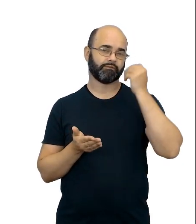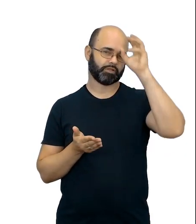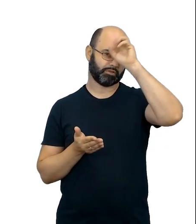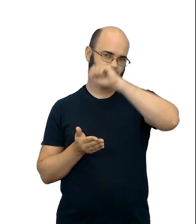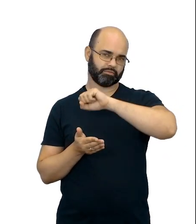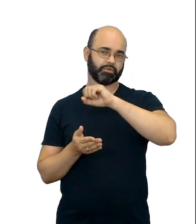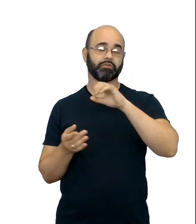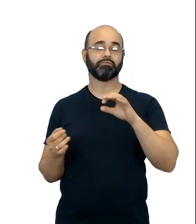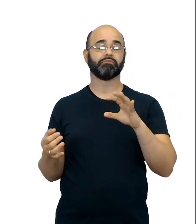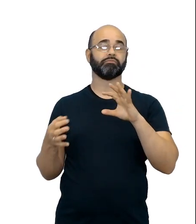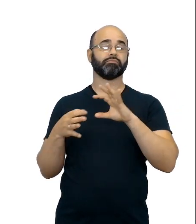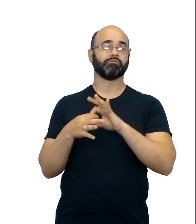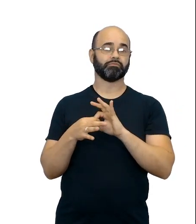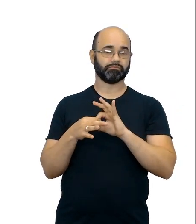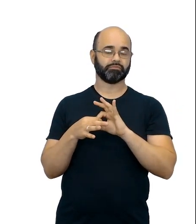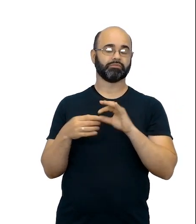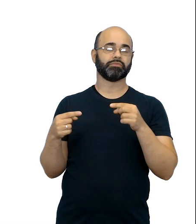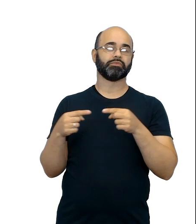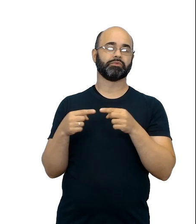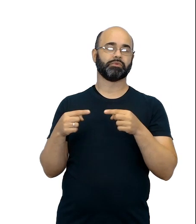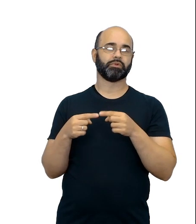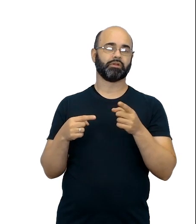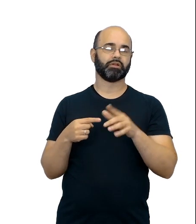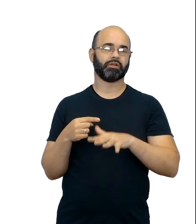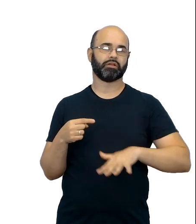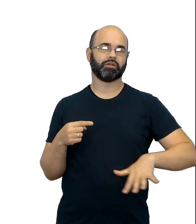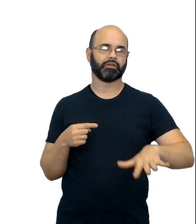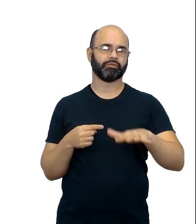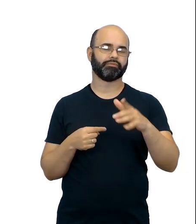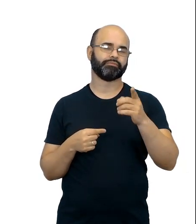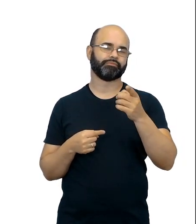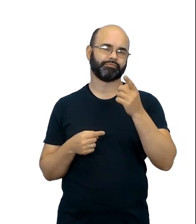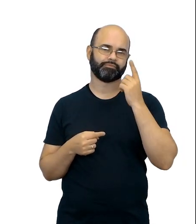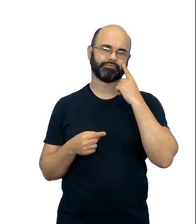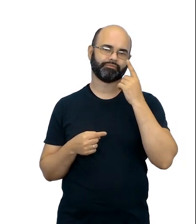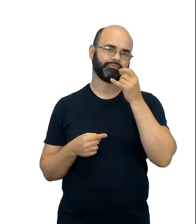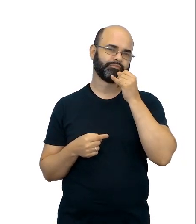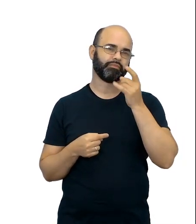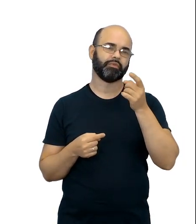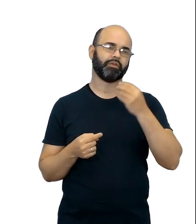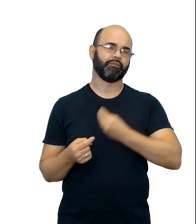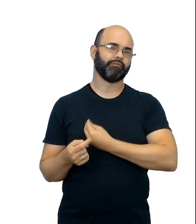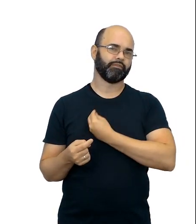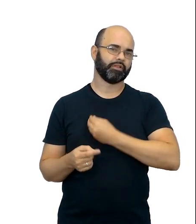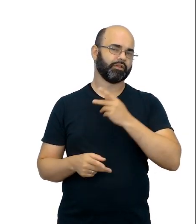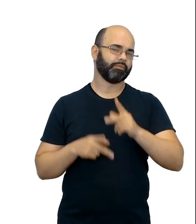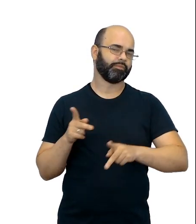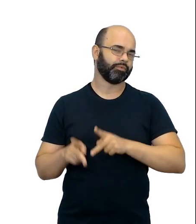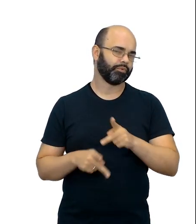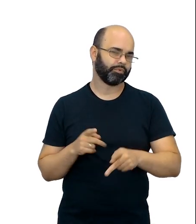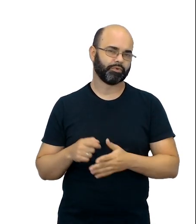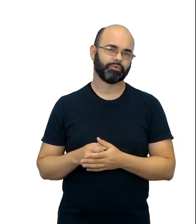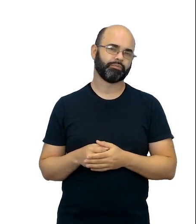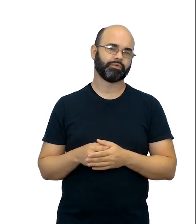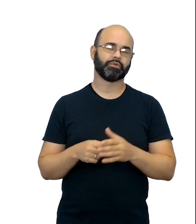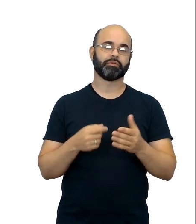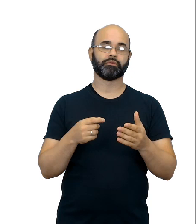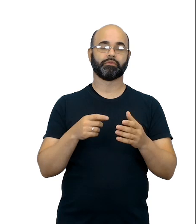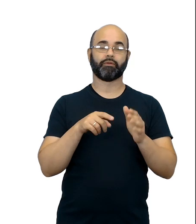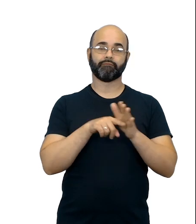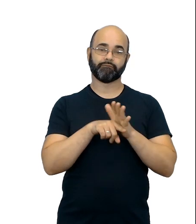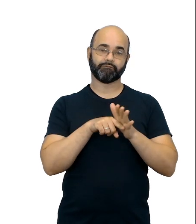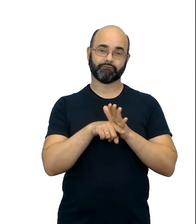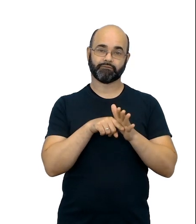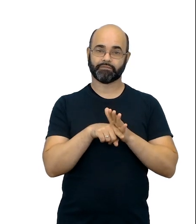dos multiletramentos também. Veja, então nós já tivemos o campo ali da vida pública, o campo da pesquisa, da investigação, e nós temos